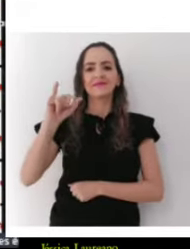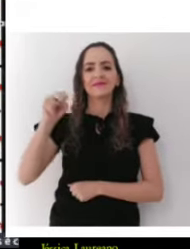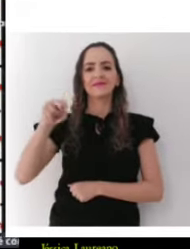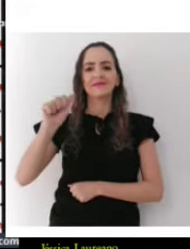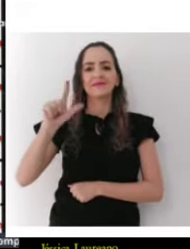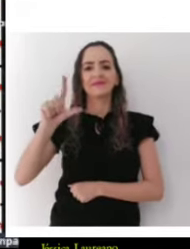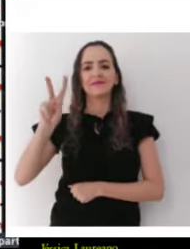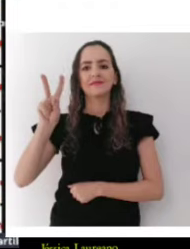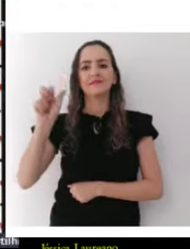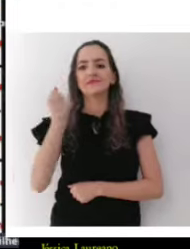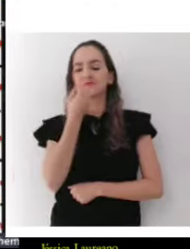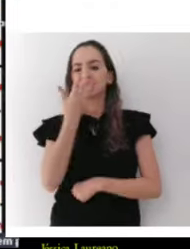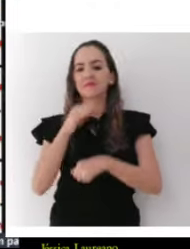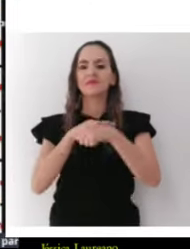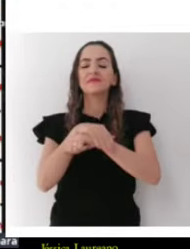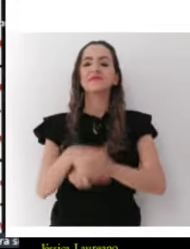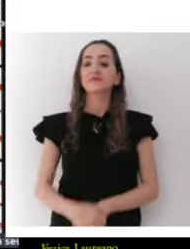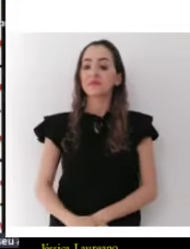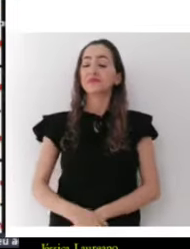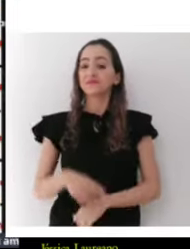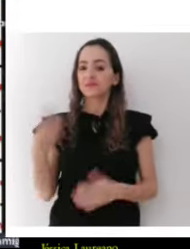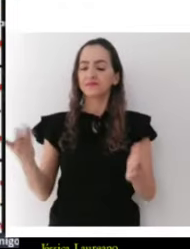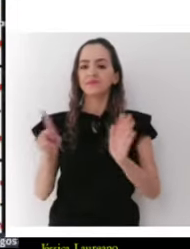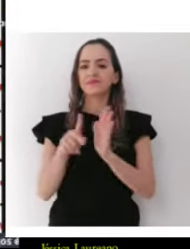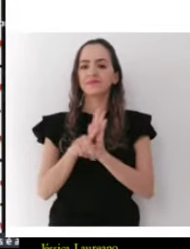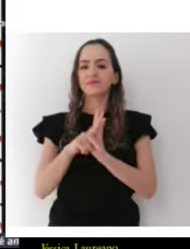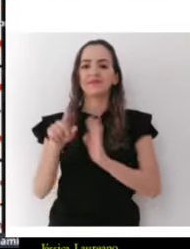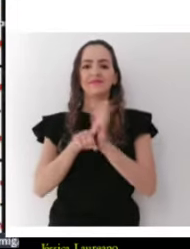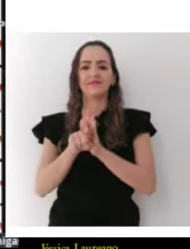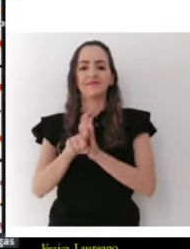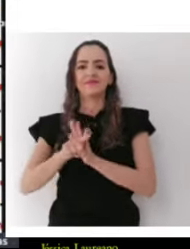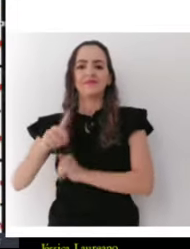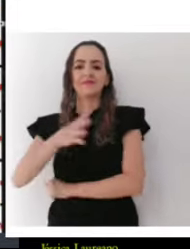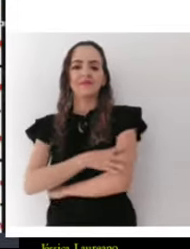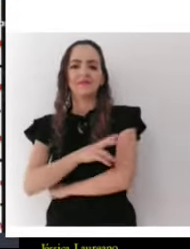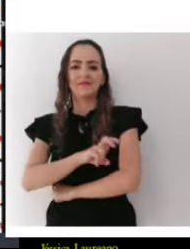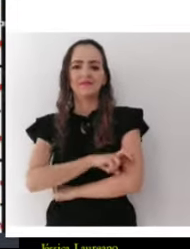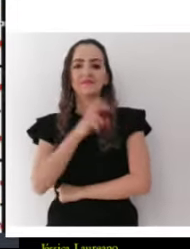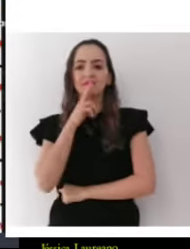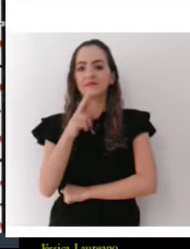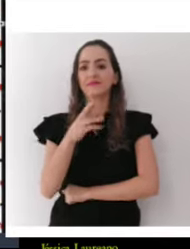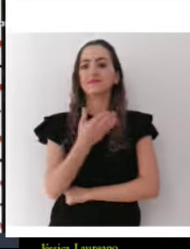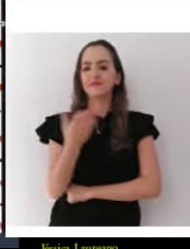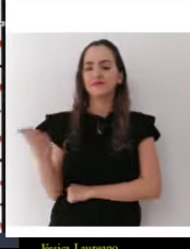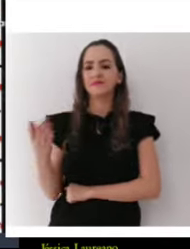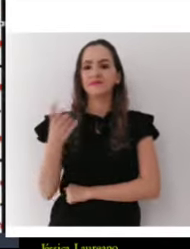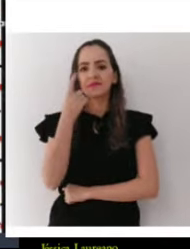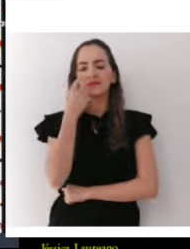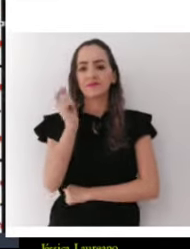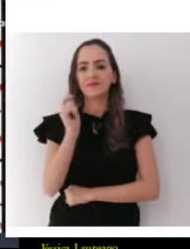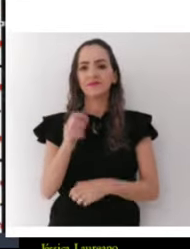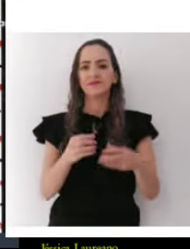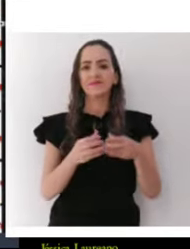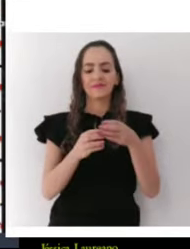Gente, lá na minha pesquisa, as crianças do 4º e 5º ano responderam dessa maneira. Uma criança fez assim, os copinhos com os